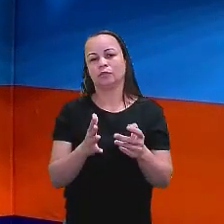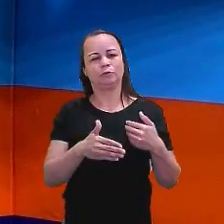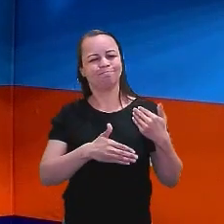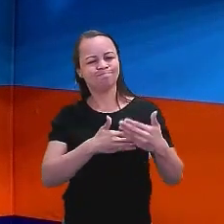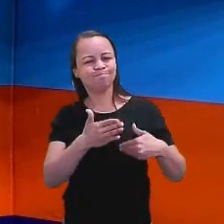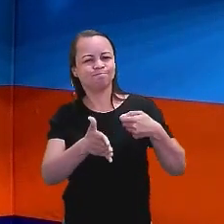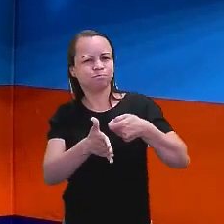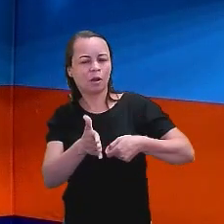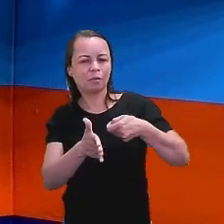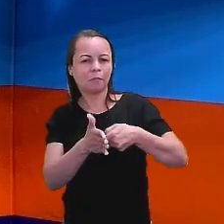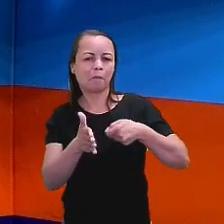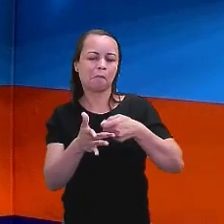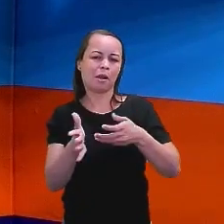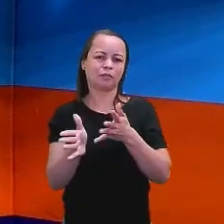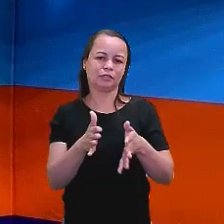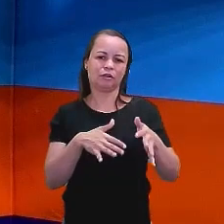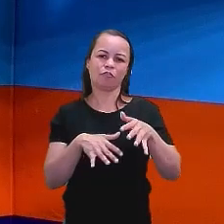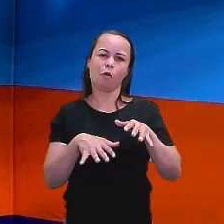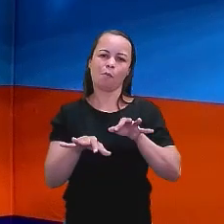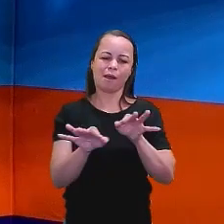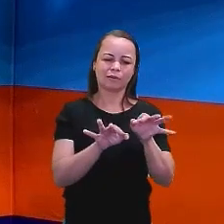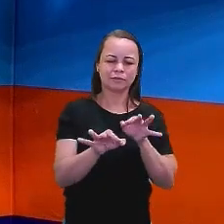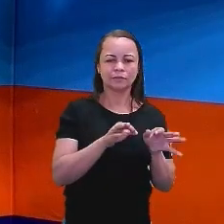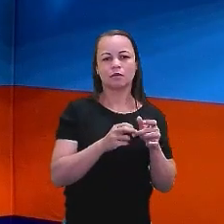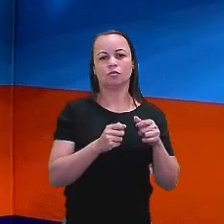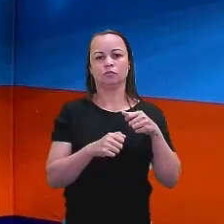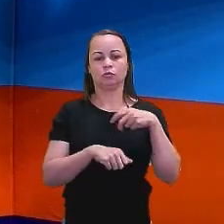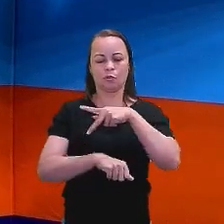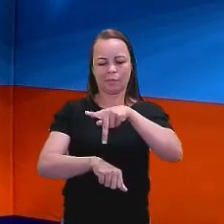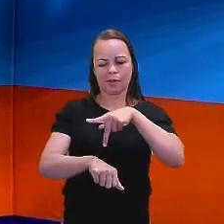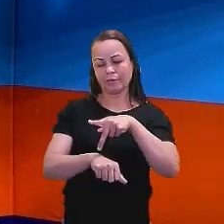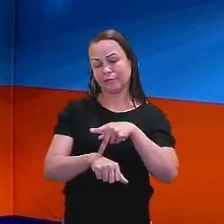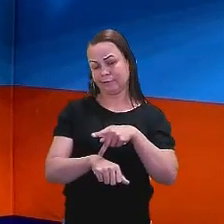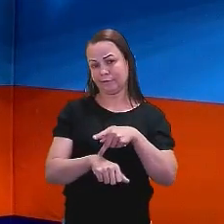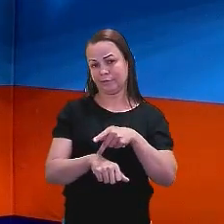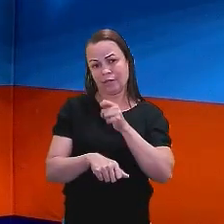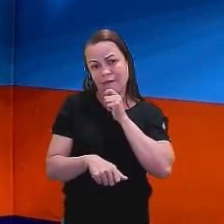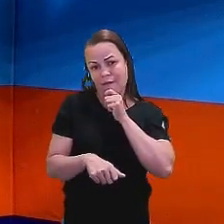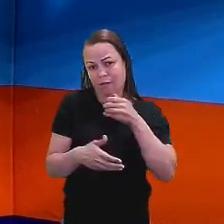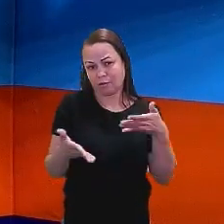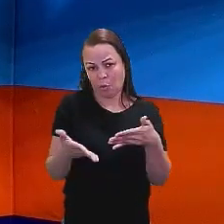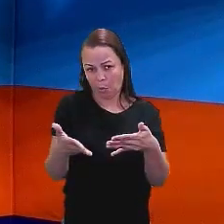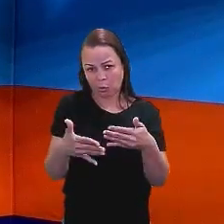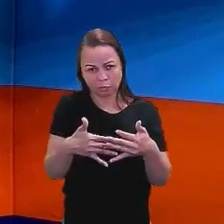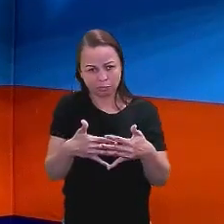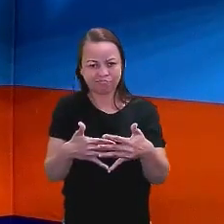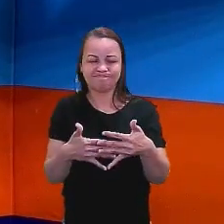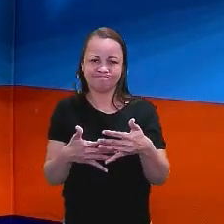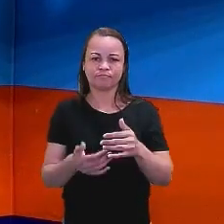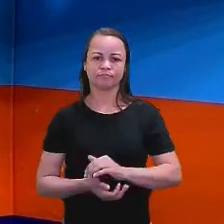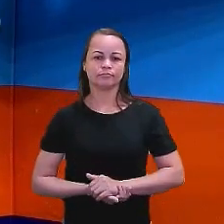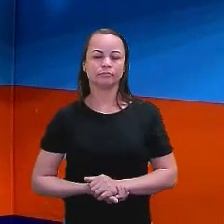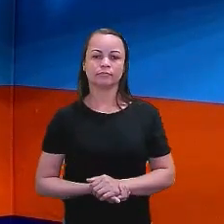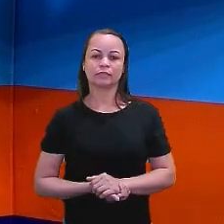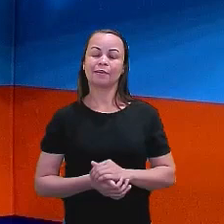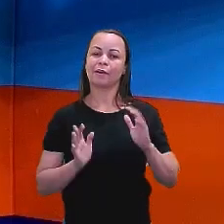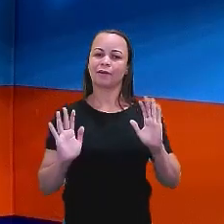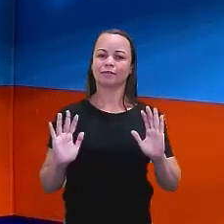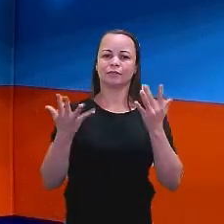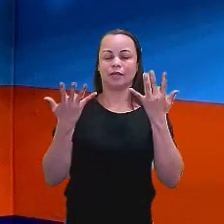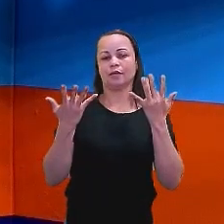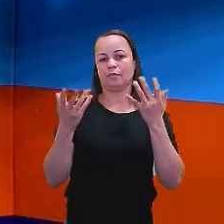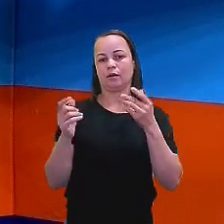na formação do nosso país e ainda hoje é. E para celebrar, como eu já havia